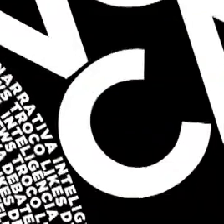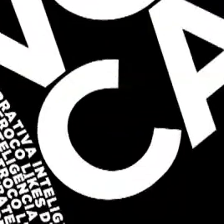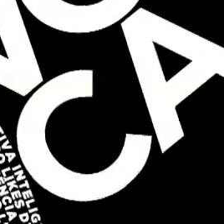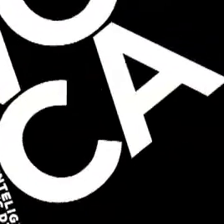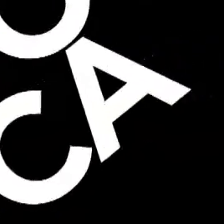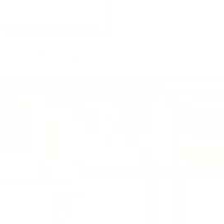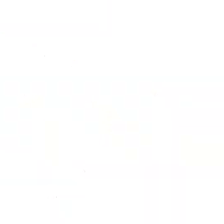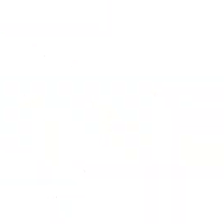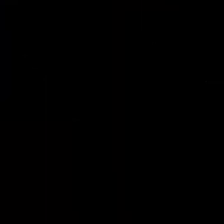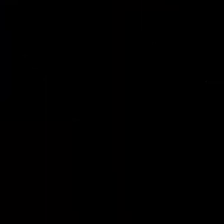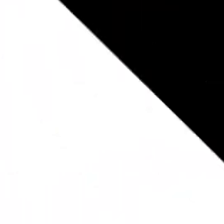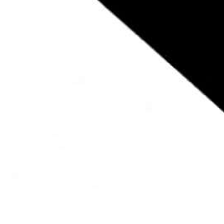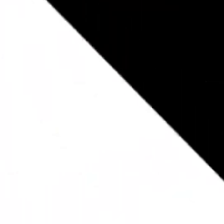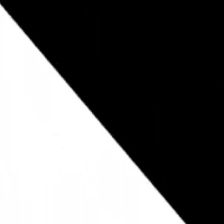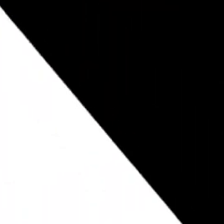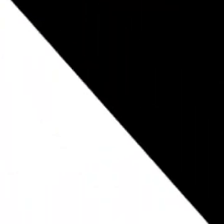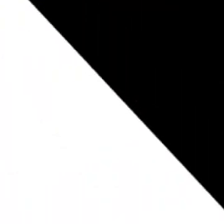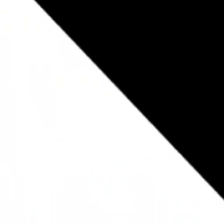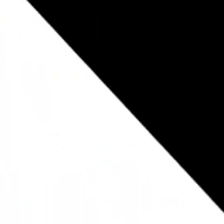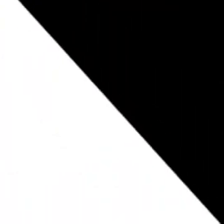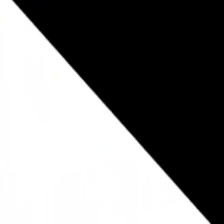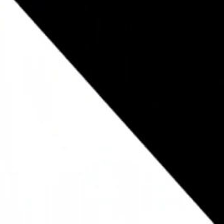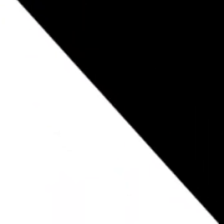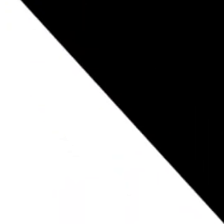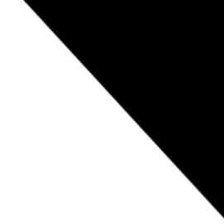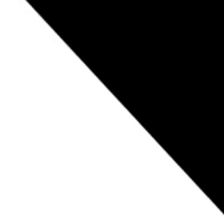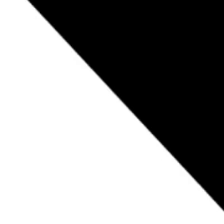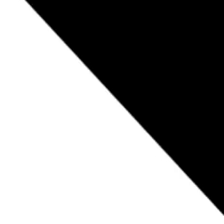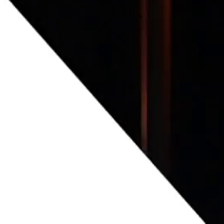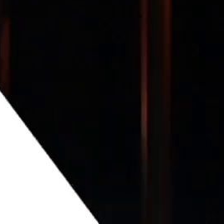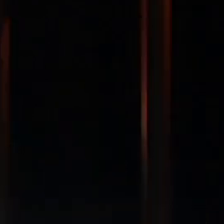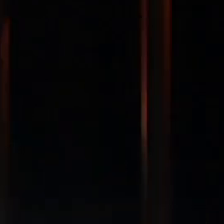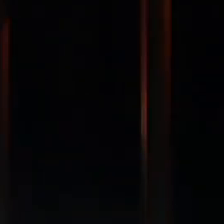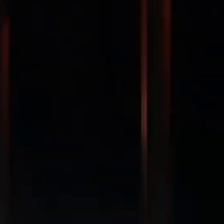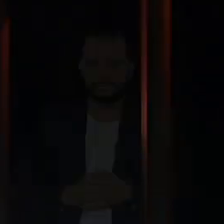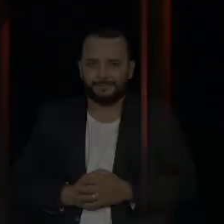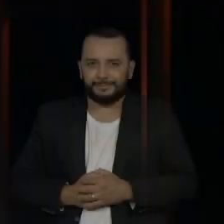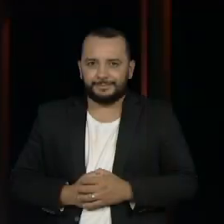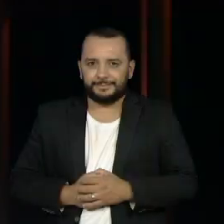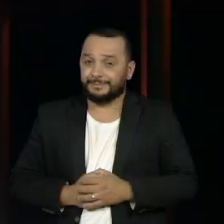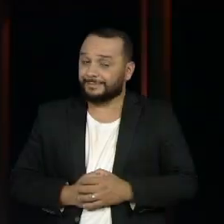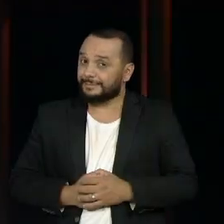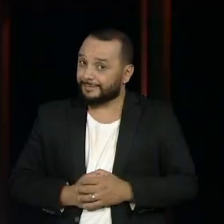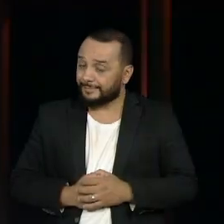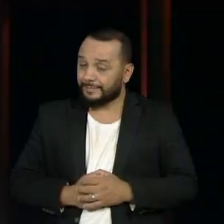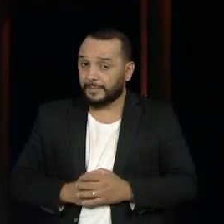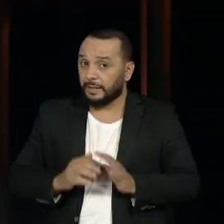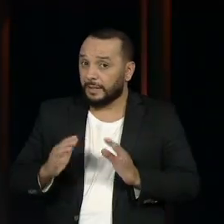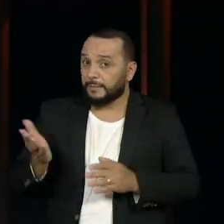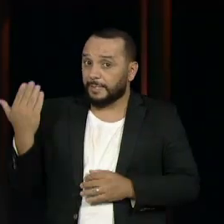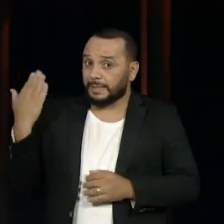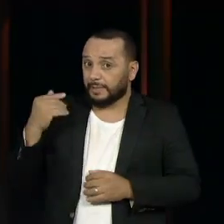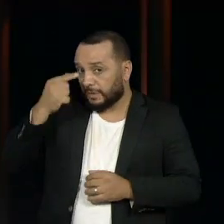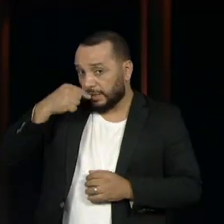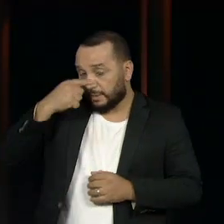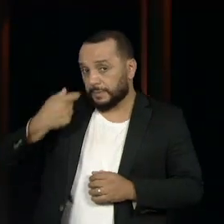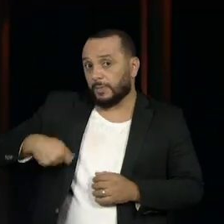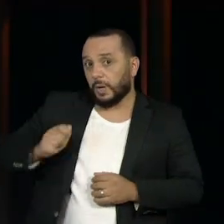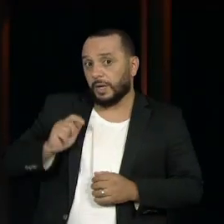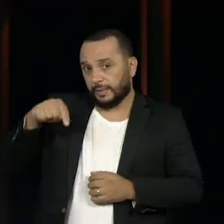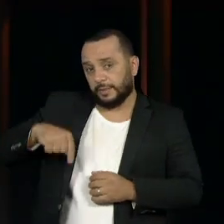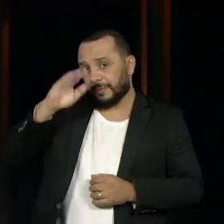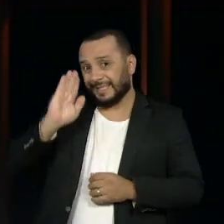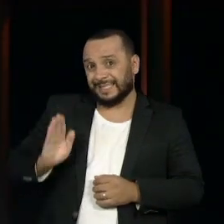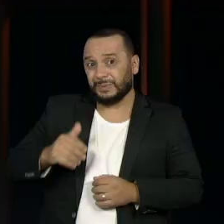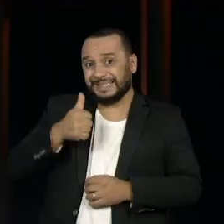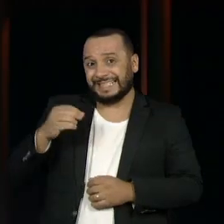E aí E aí e quando a gripe espanhola chegou ao Brasil há mais